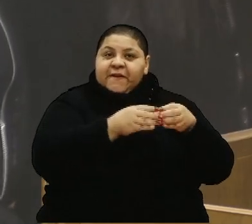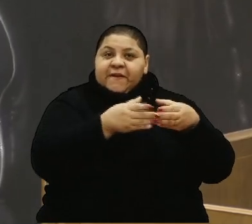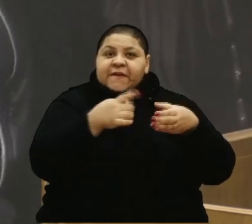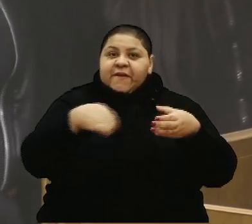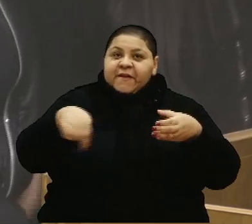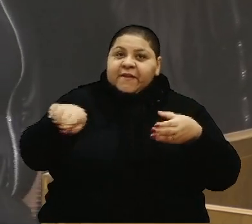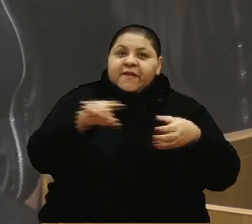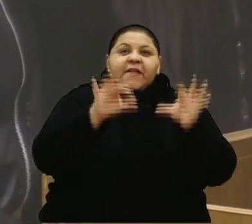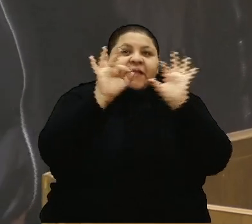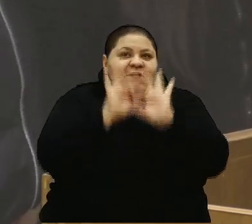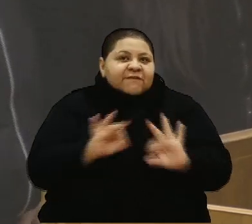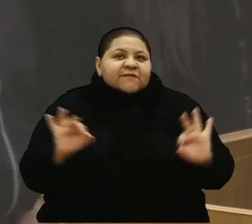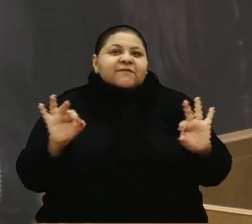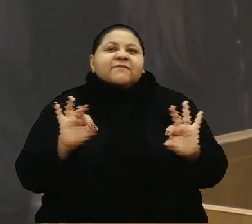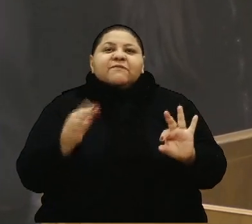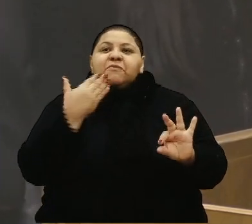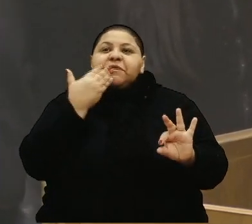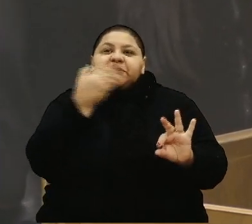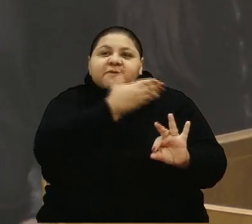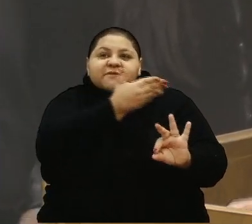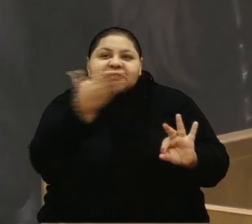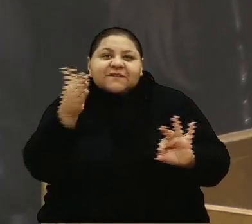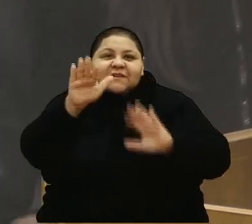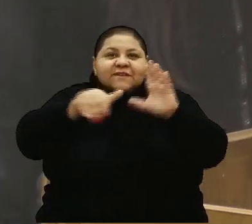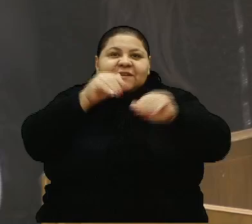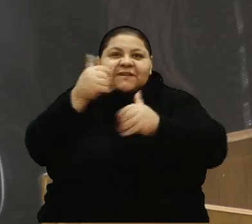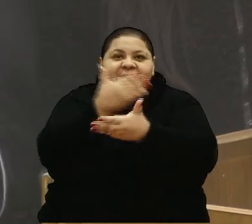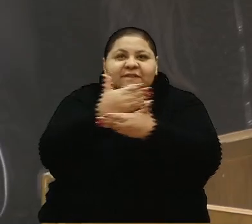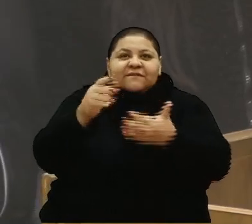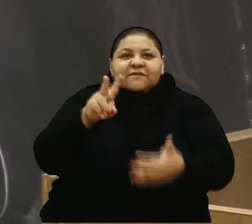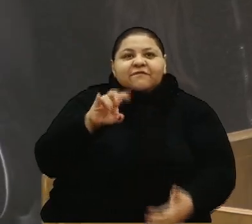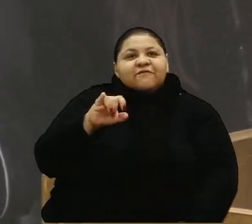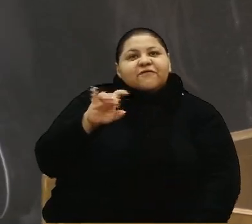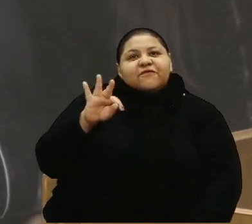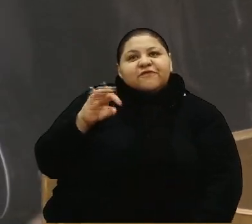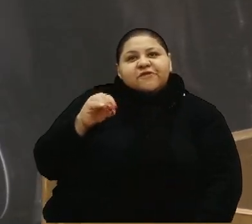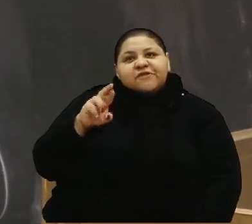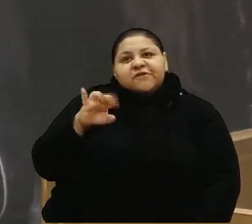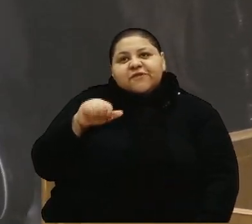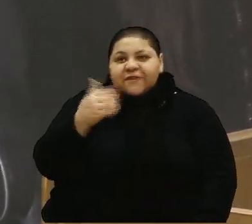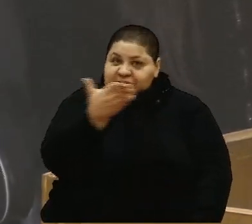na simplicidade deles, vamos fazer o convite. Começando aqui com a Vitória, né? Vem.